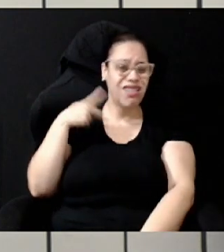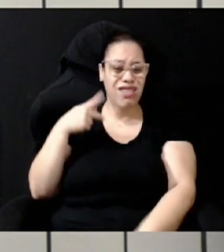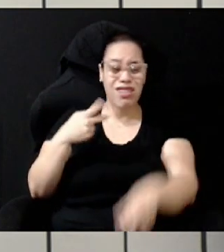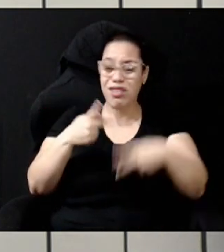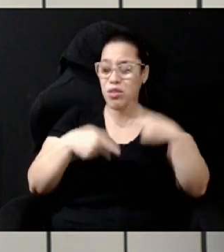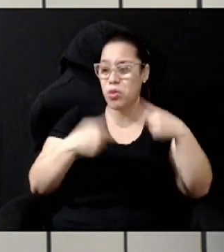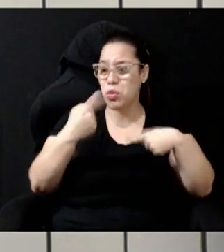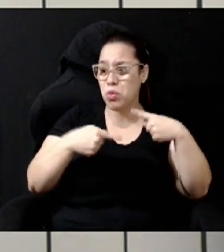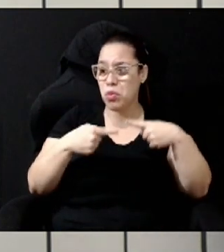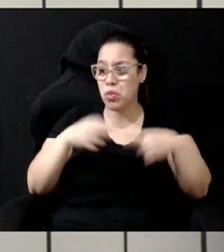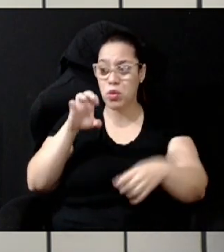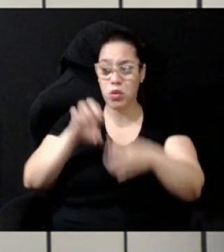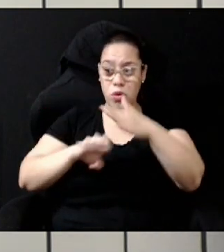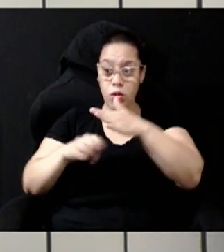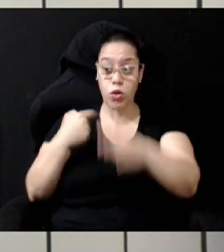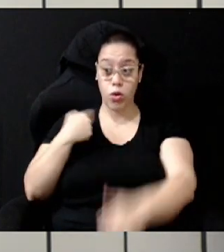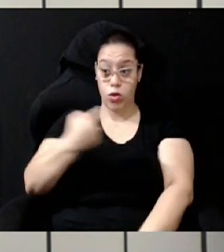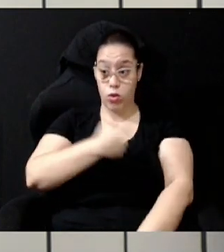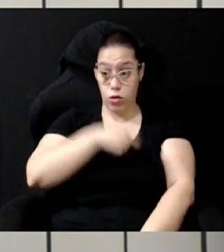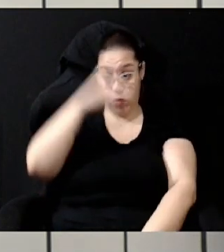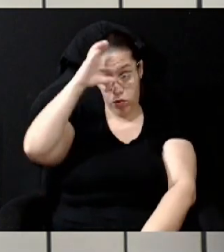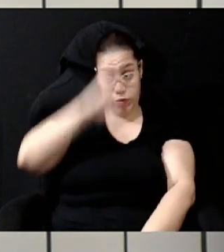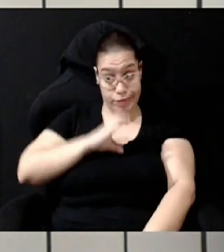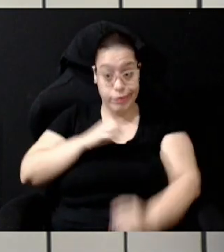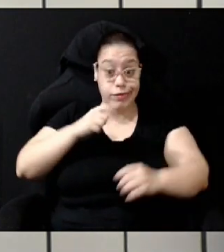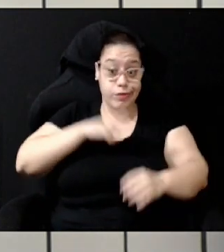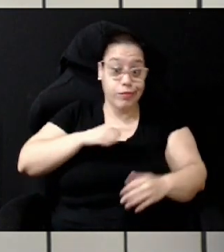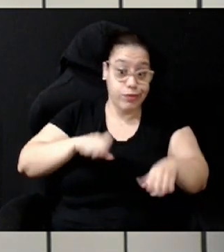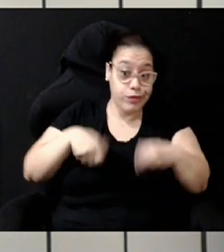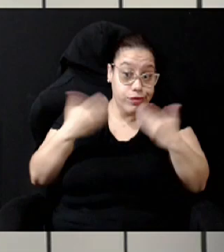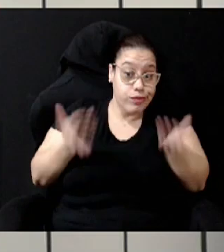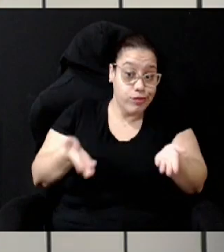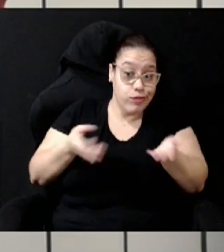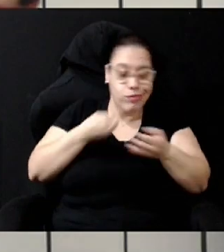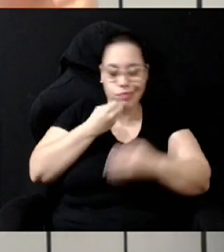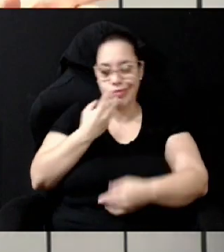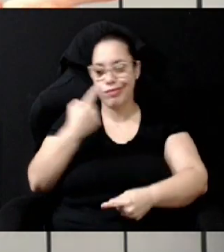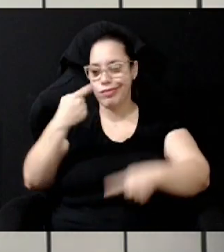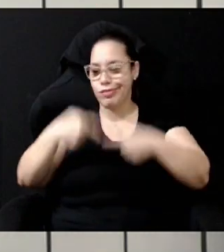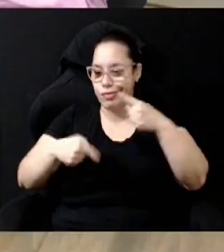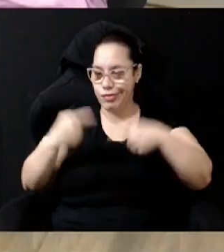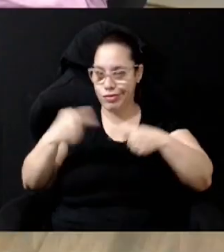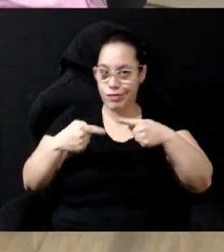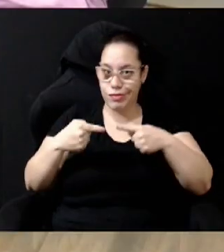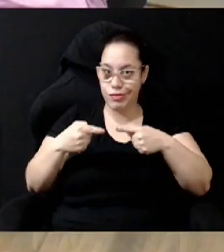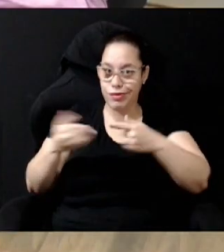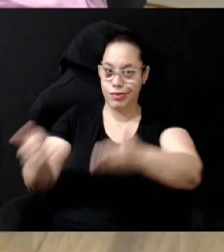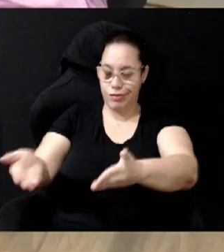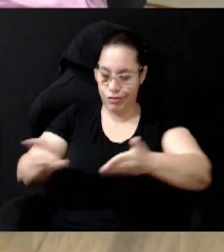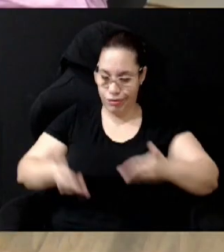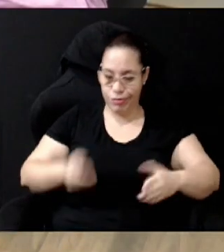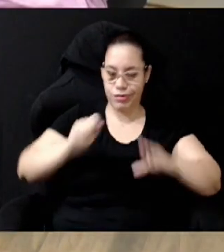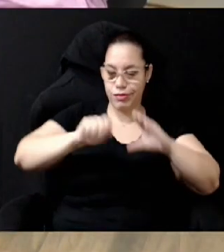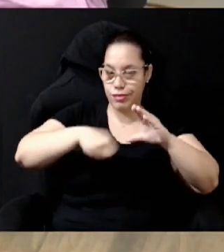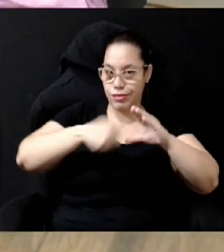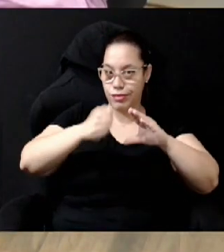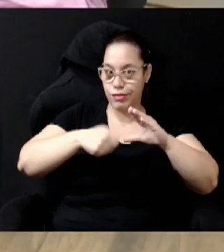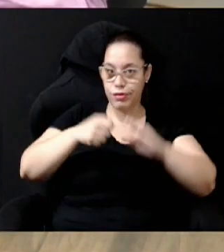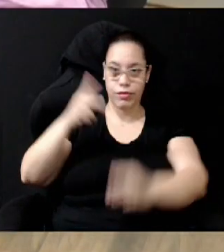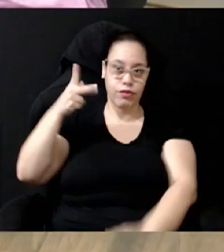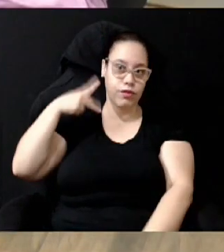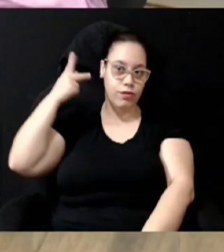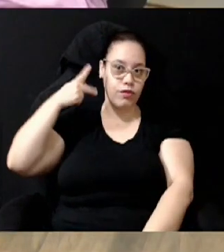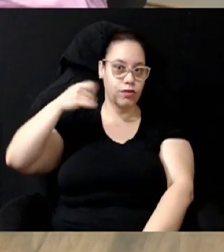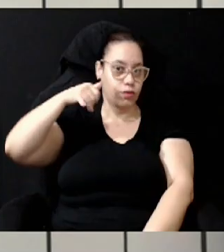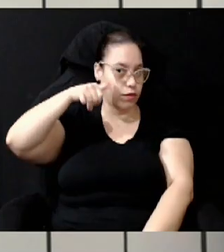Nós, cidadãos, temos o que fazer? Bom, para discutir este assunto, eu recebo aqui no estúdio o vereador Paulo Búfalo,